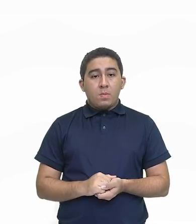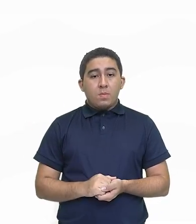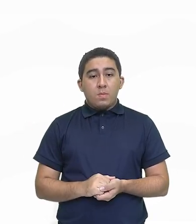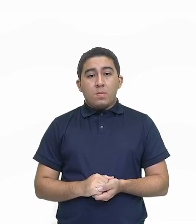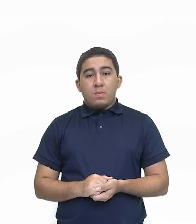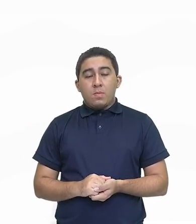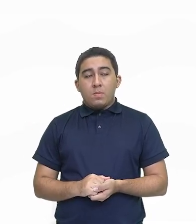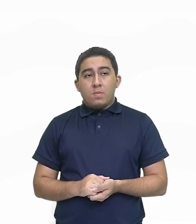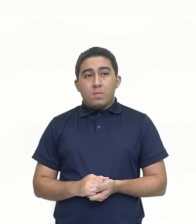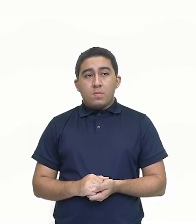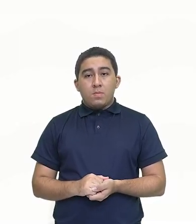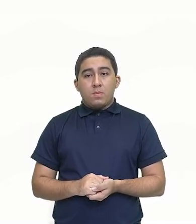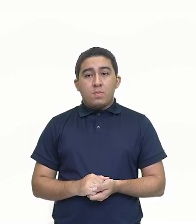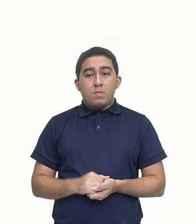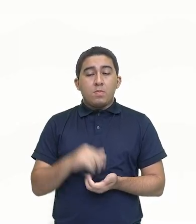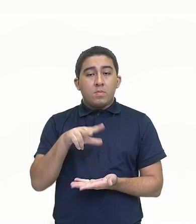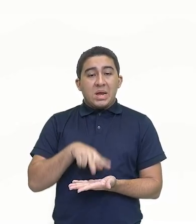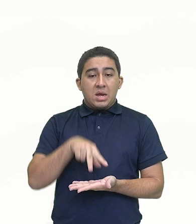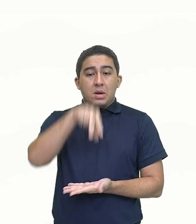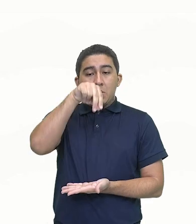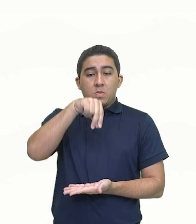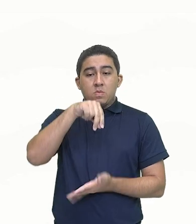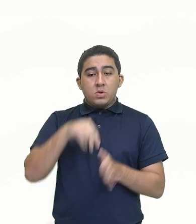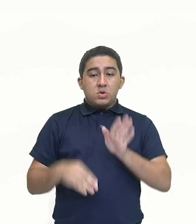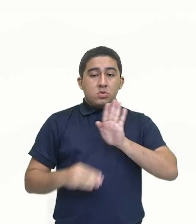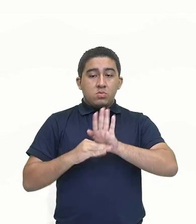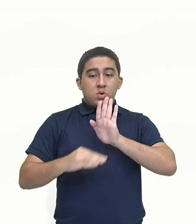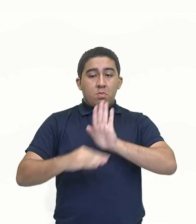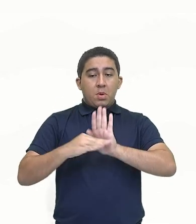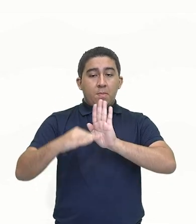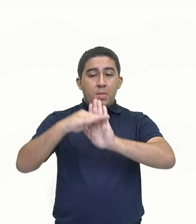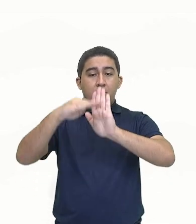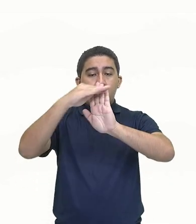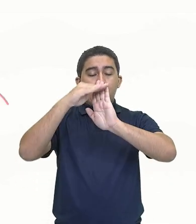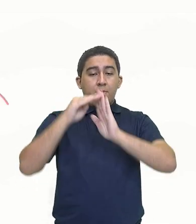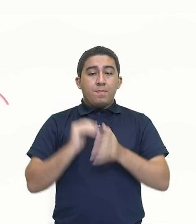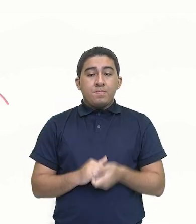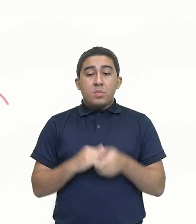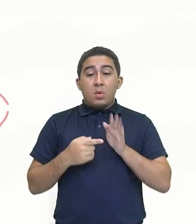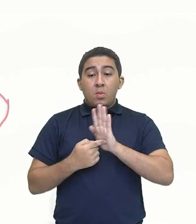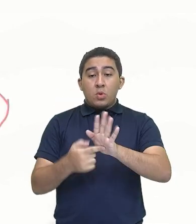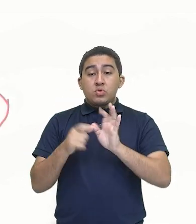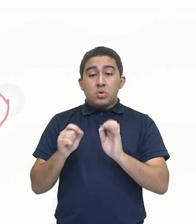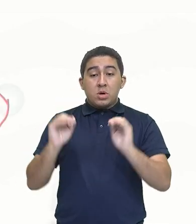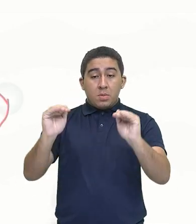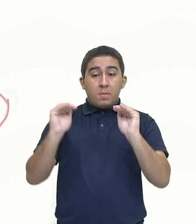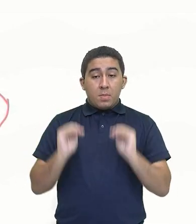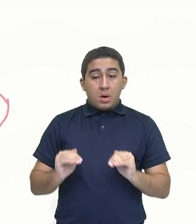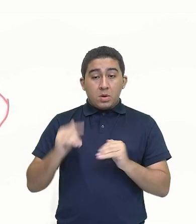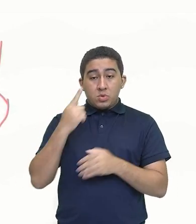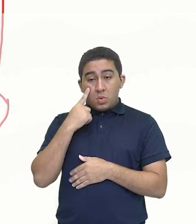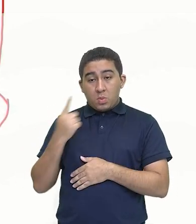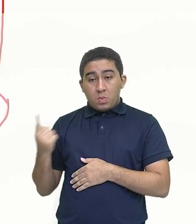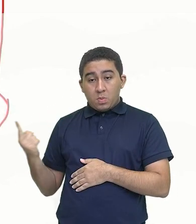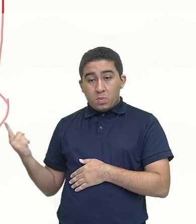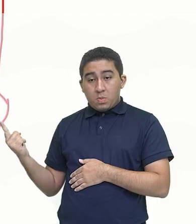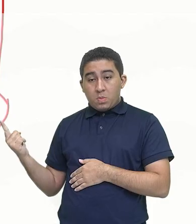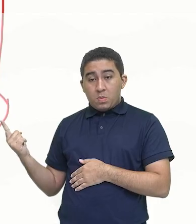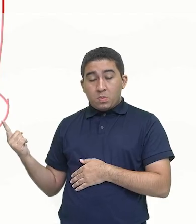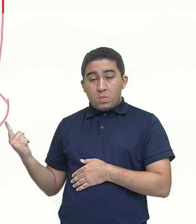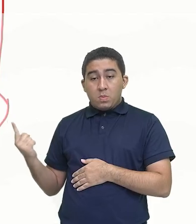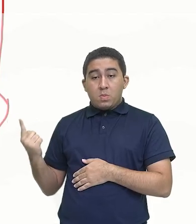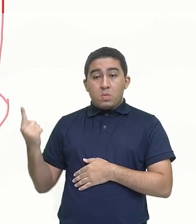aí, mostra bem que tanto em níveis inferiores, conforme